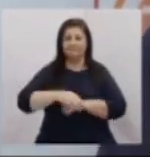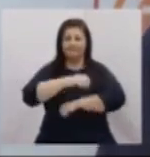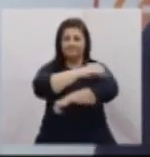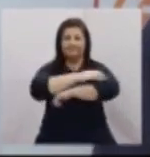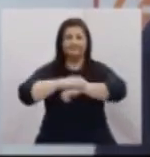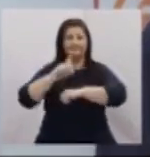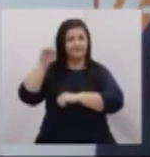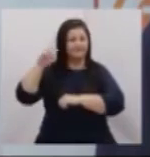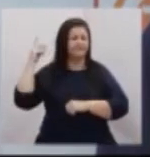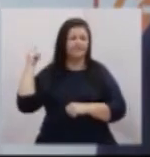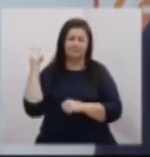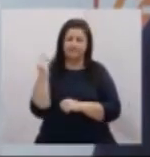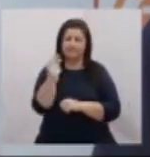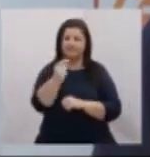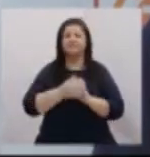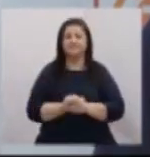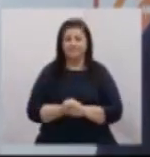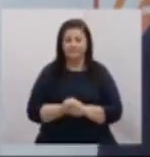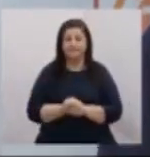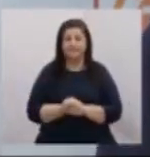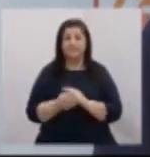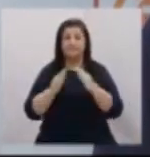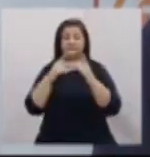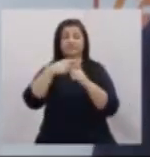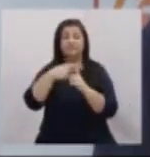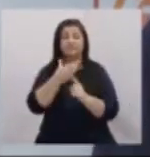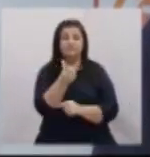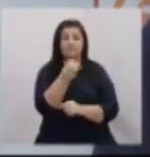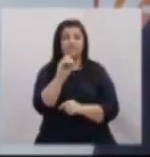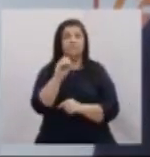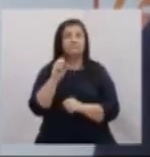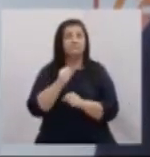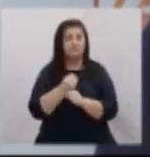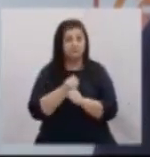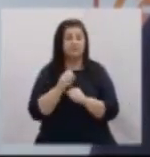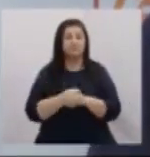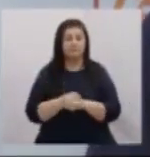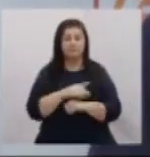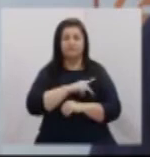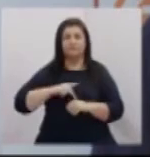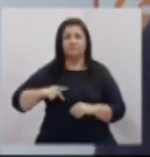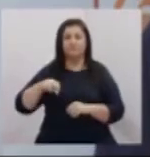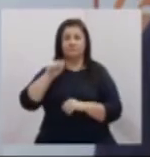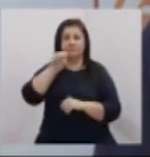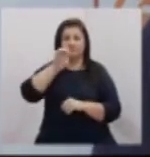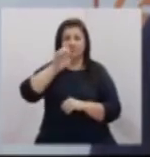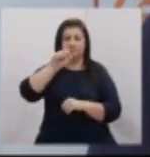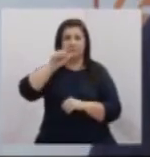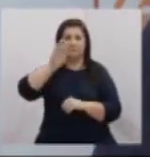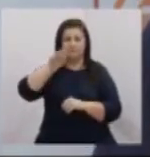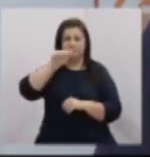Jacareí, há muitos anos. A igreja completou, ano passado, 60 anos. E o pastor Sebastião, ao longo desses anos,